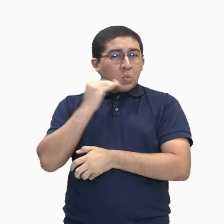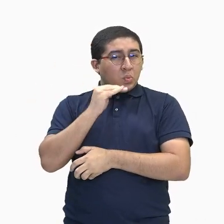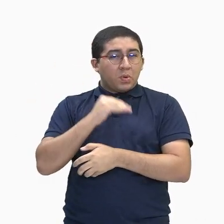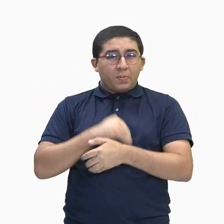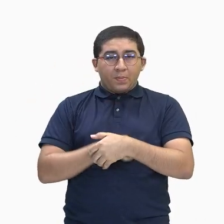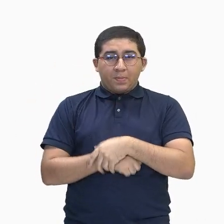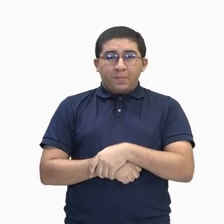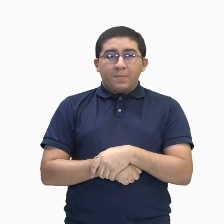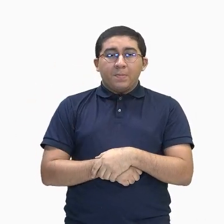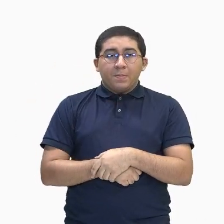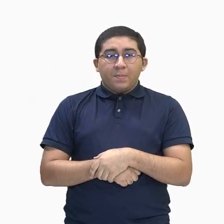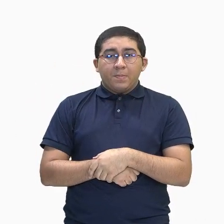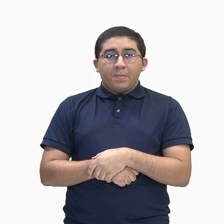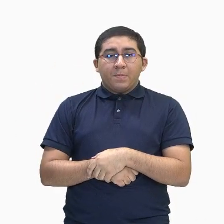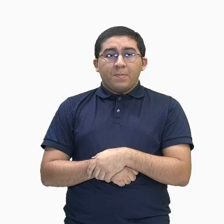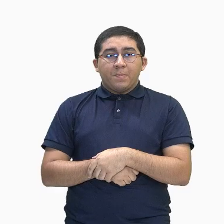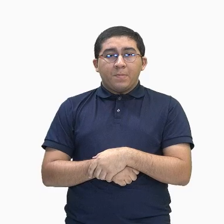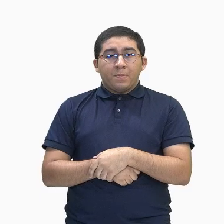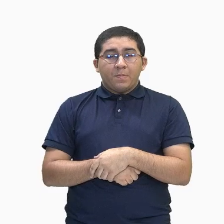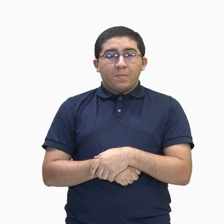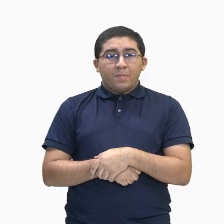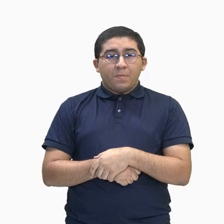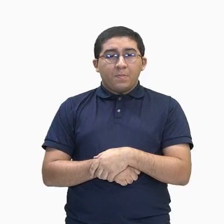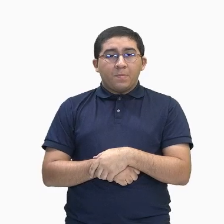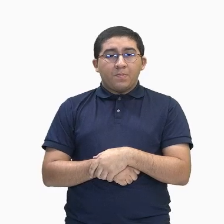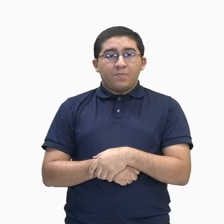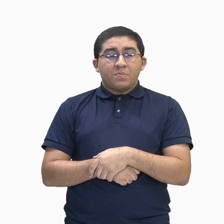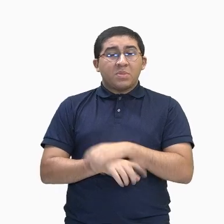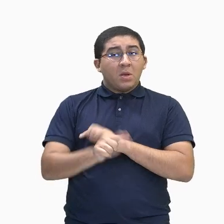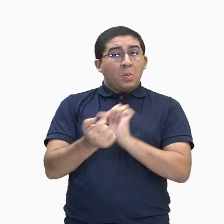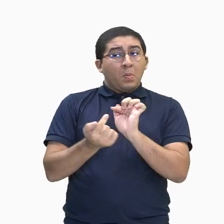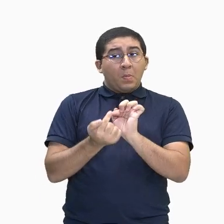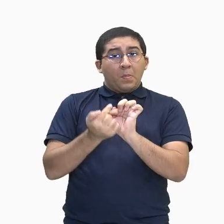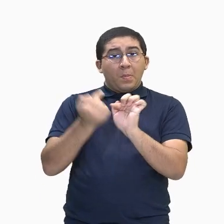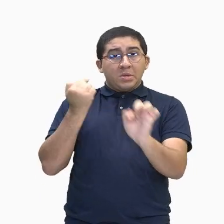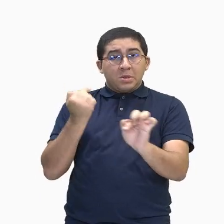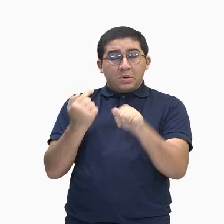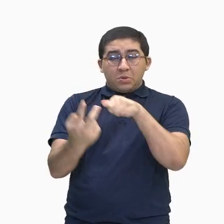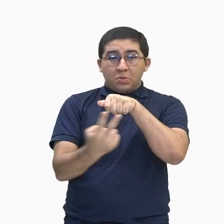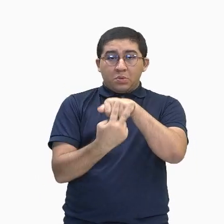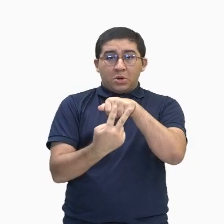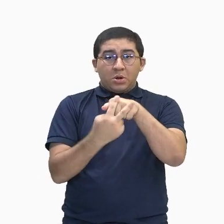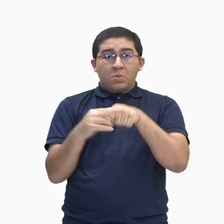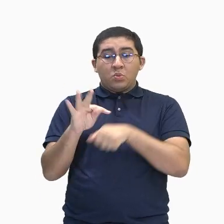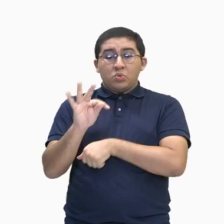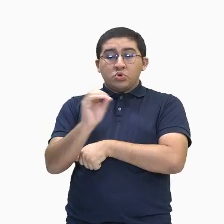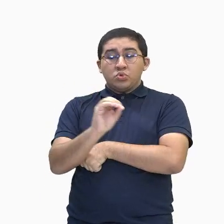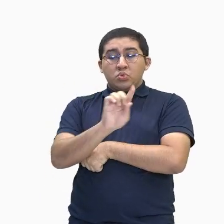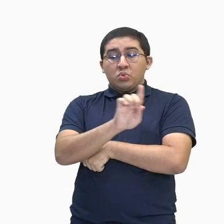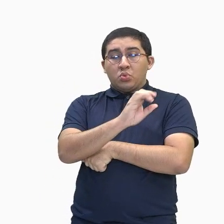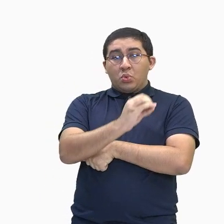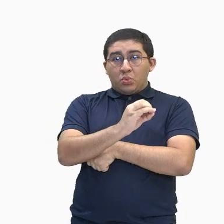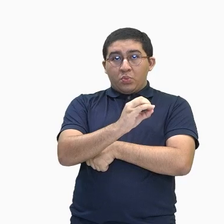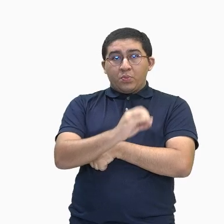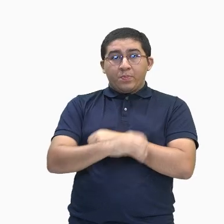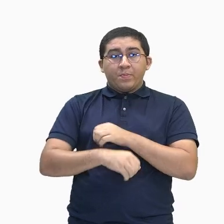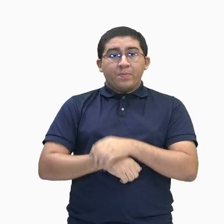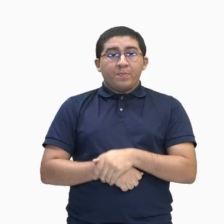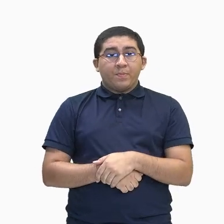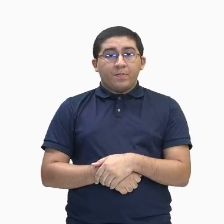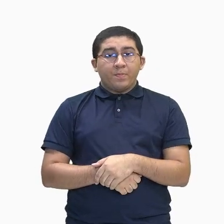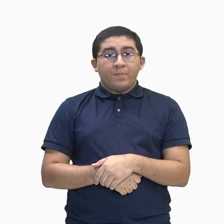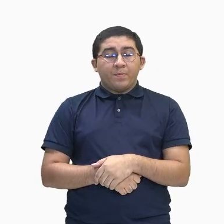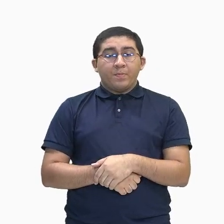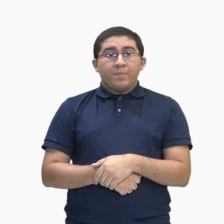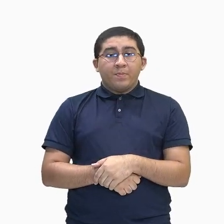é o passado do verbo to go, tá? Então, went é o passado do verbo to go. Vão